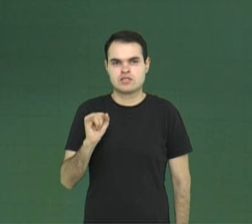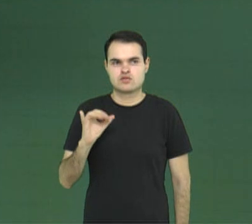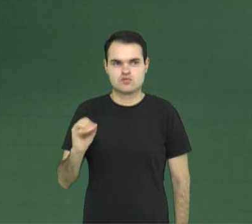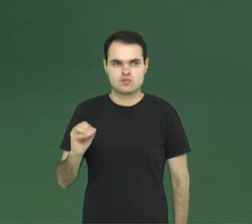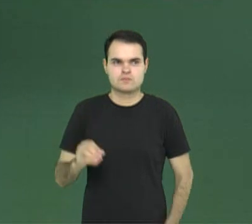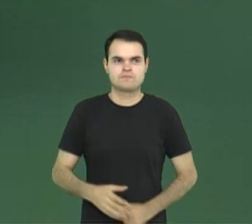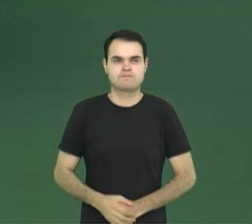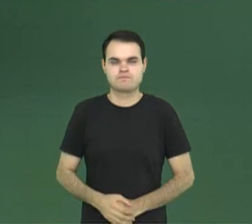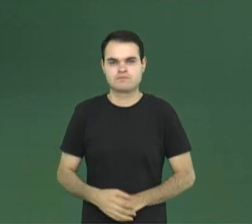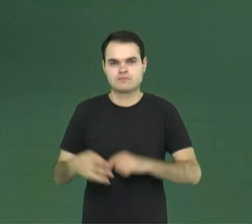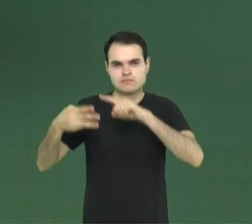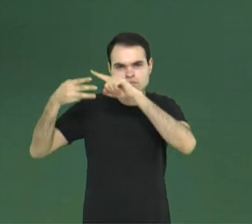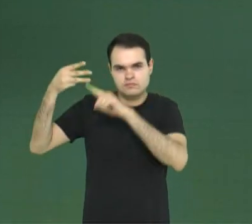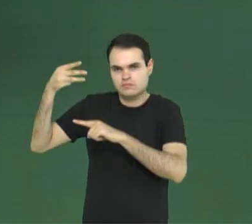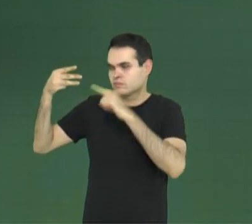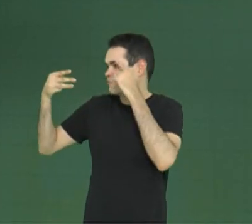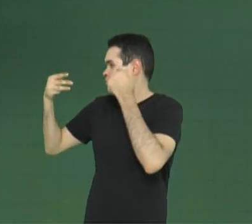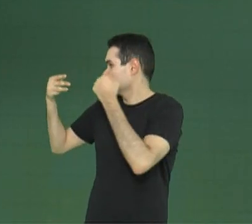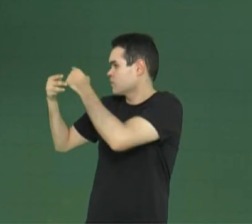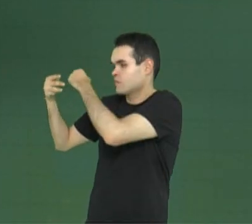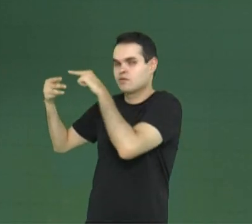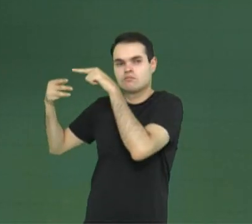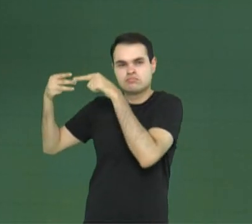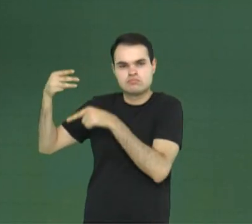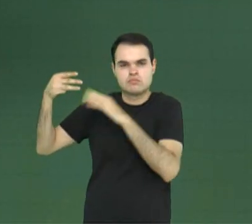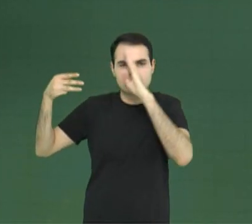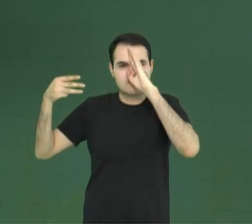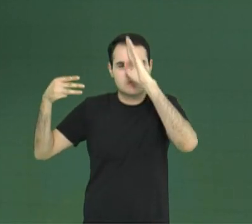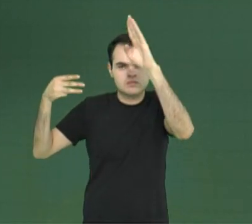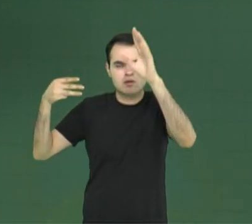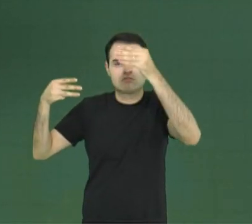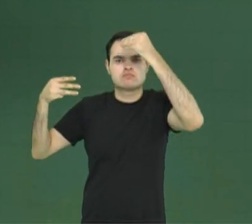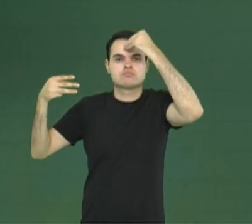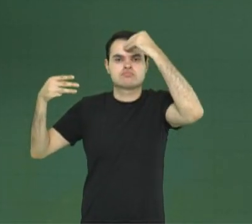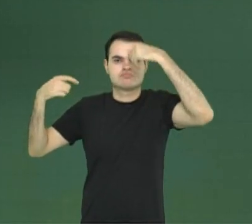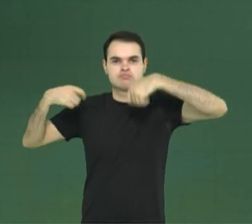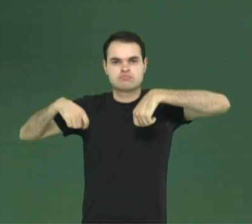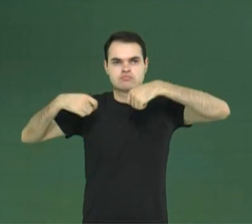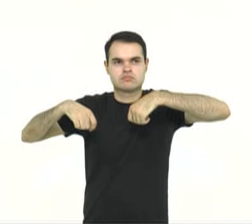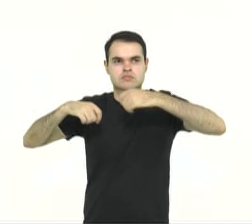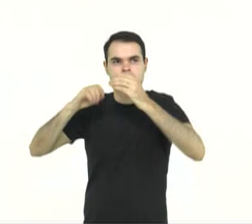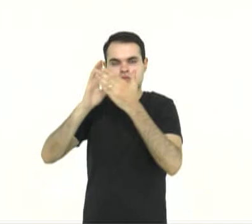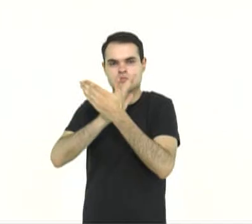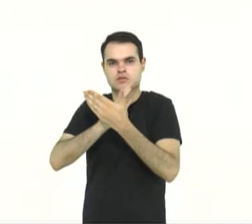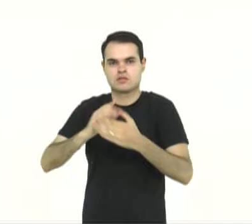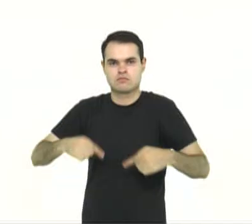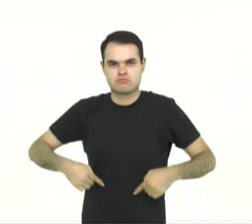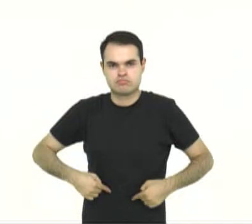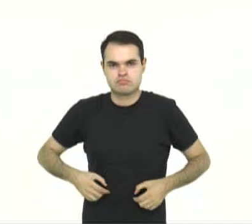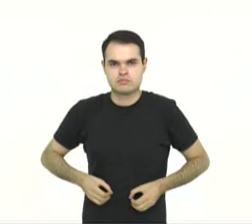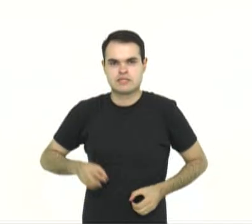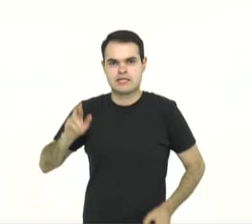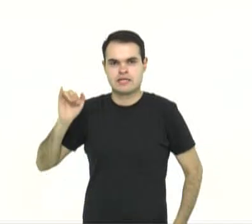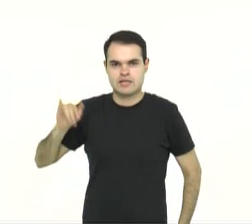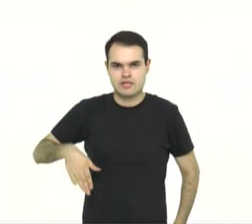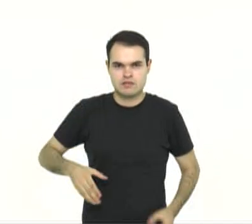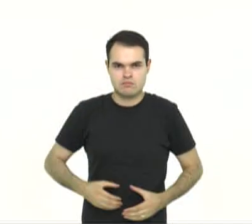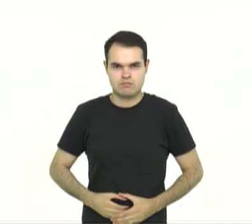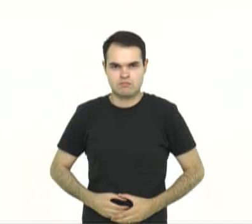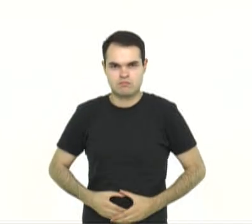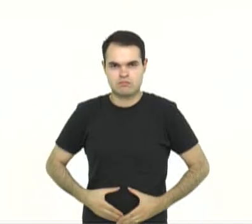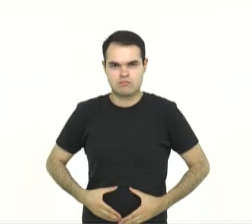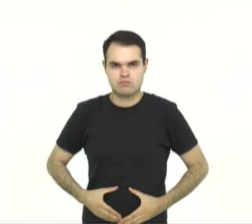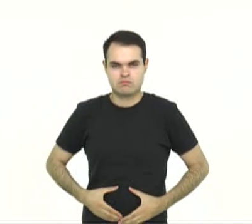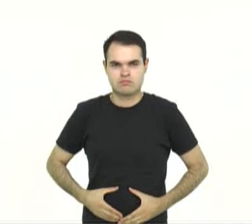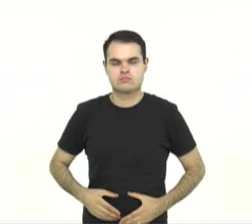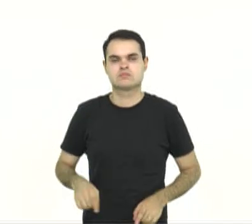funções do sistema urinário. Eu trouxe um modelinho aqui para vocês, mostrando as principais partes, tá? O rim, uréter, bexiga e uretra. A gente vai analisar